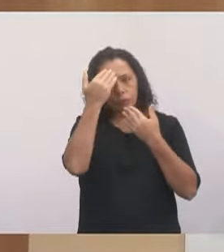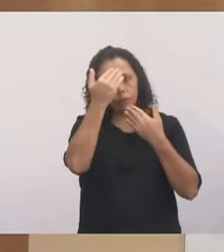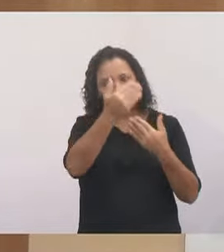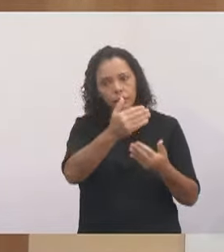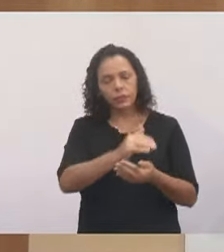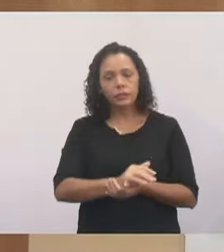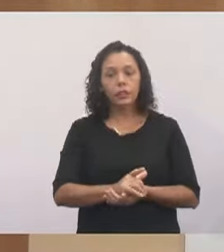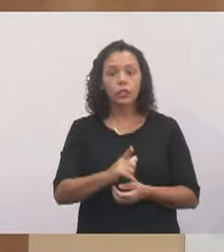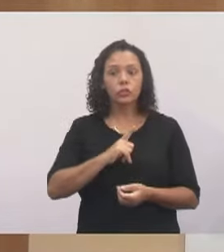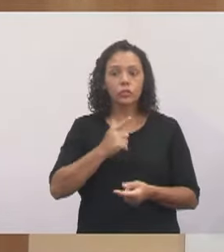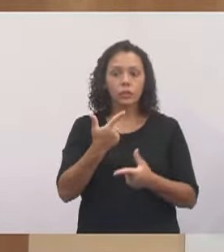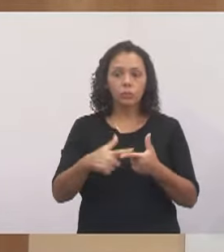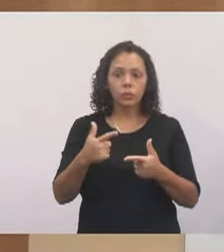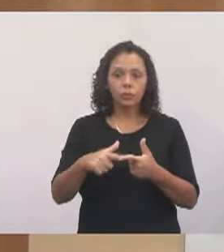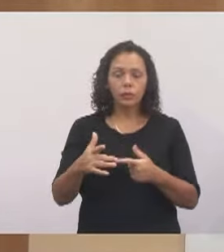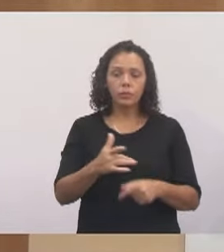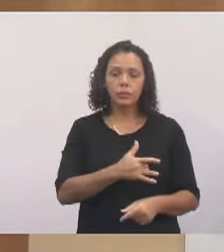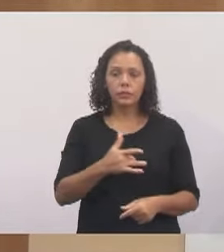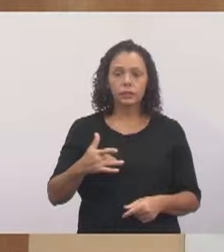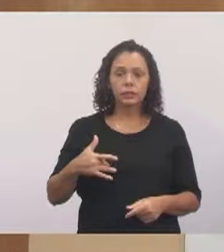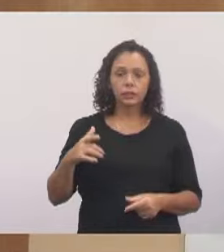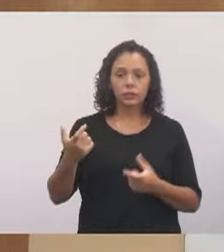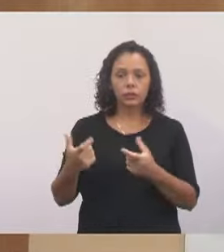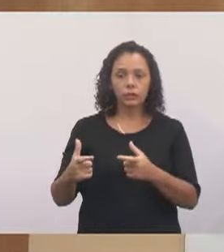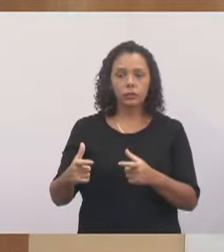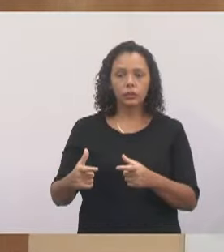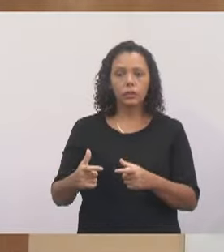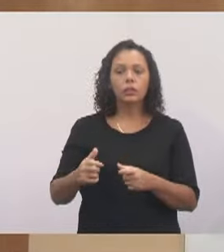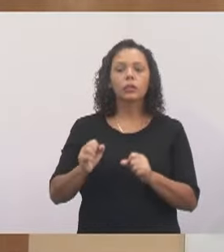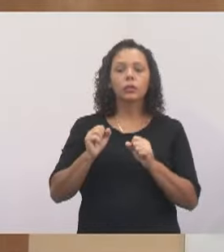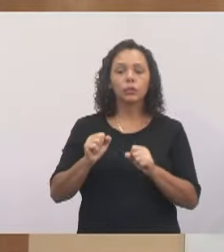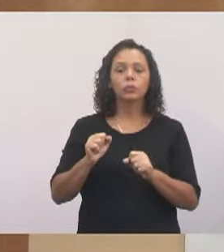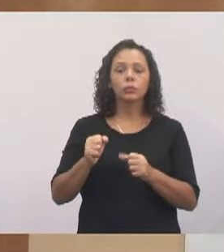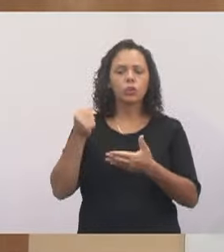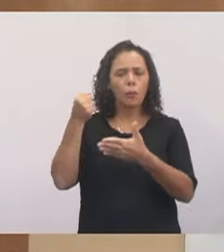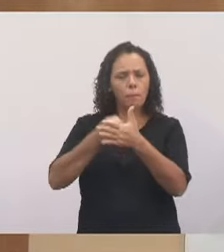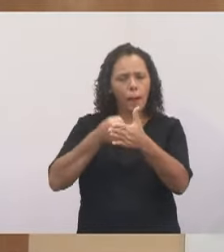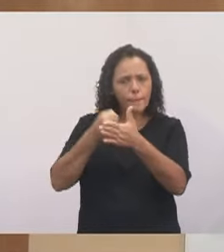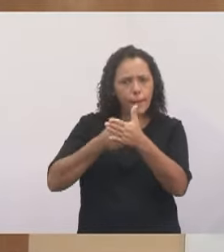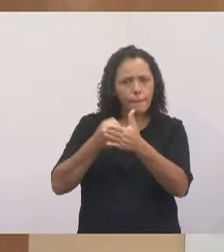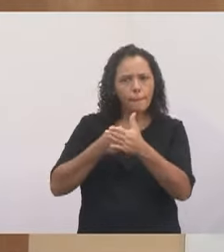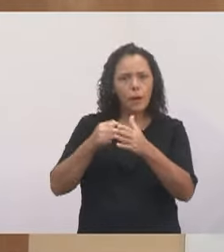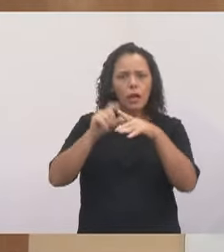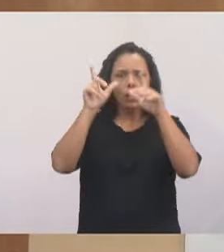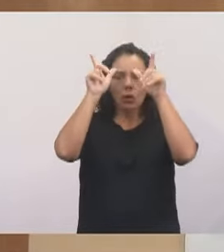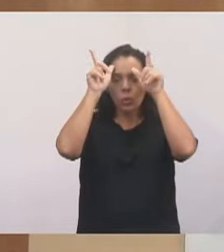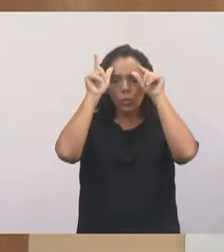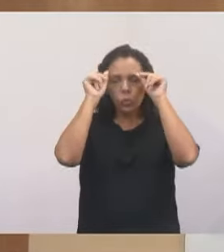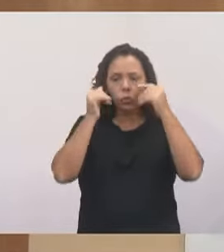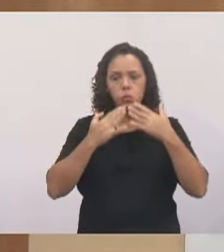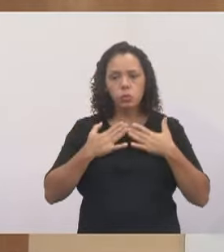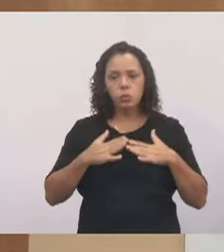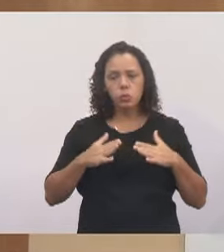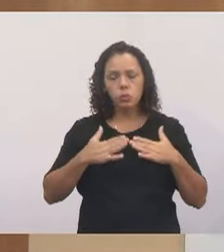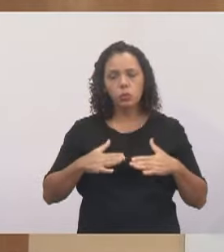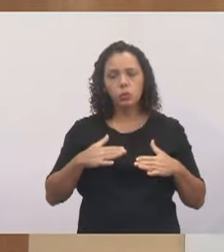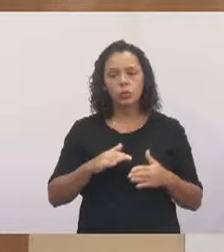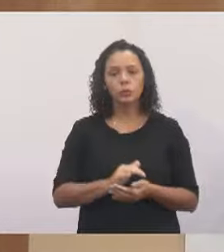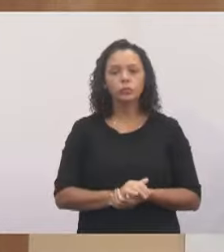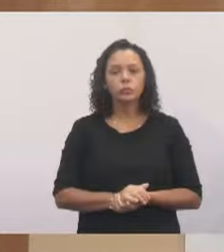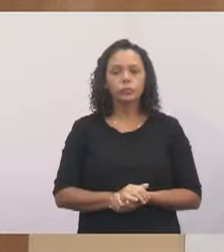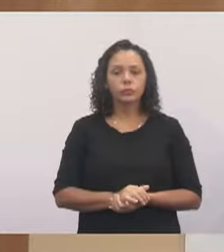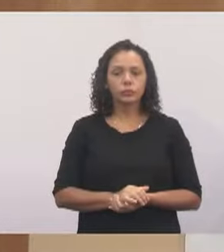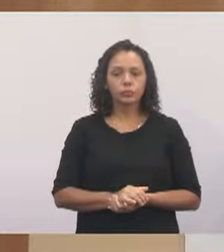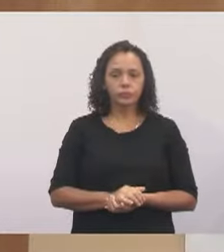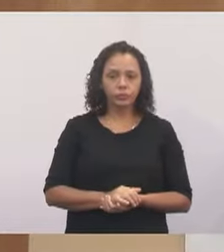crises de ansiedade e lá ela podia esparecer dando as porradas dela nos sacos. Aliás, o seu saco eu tive que dispensar, né?